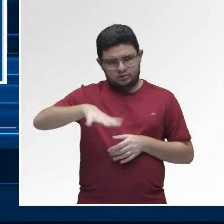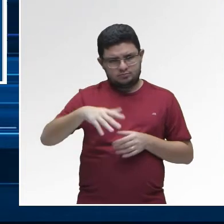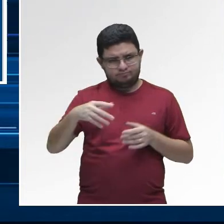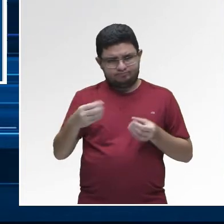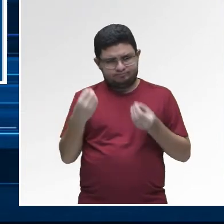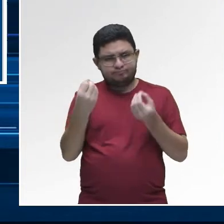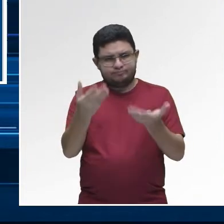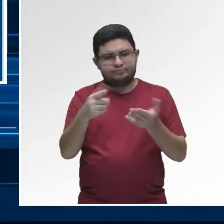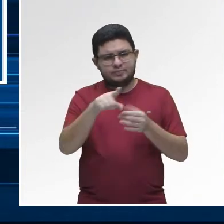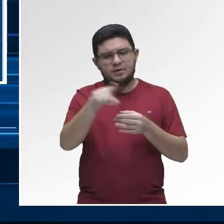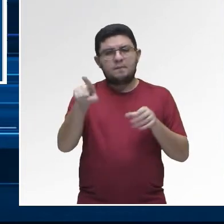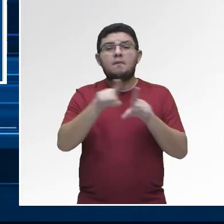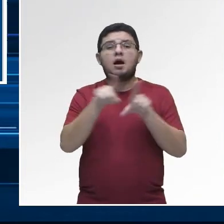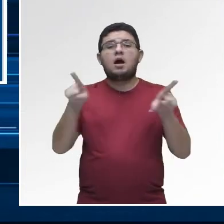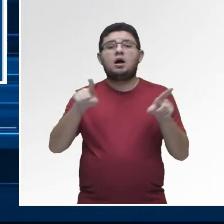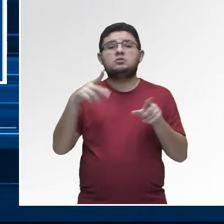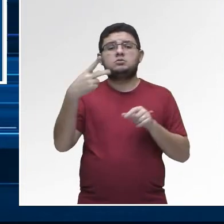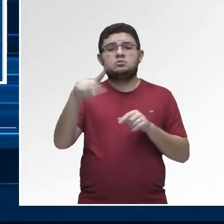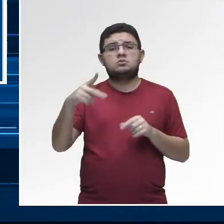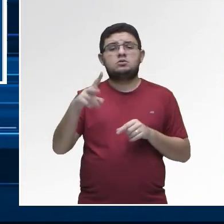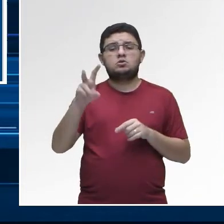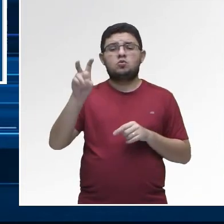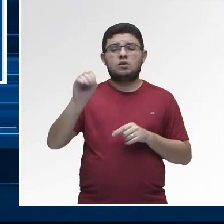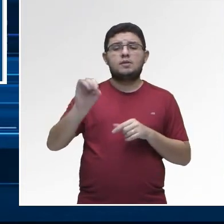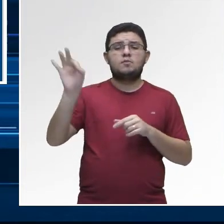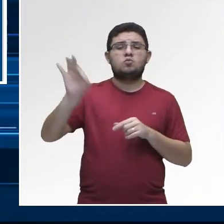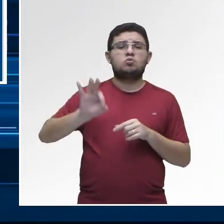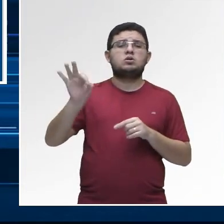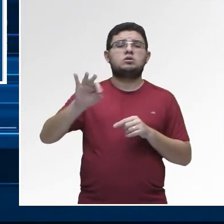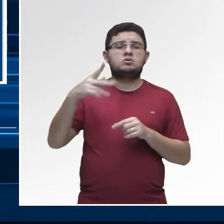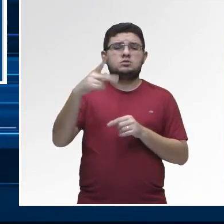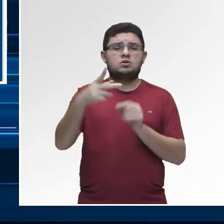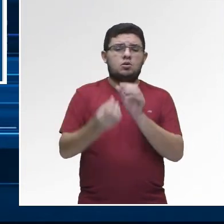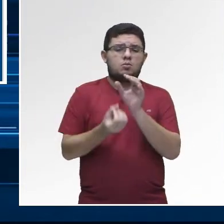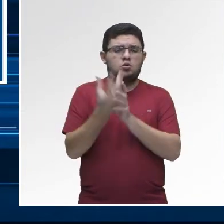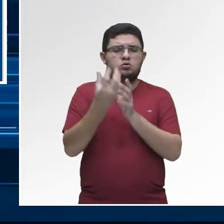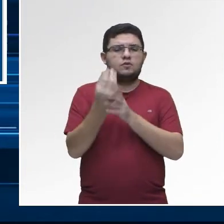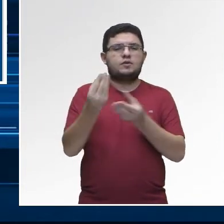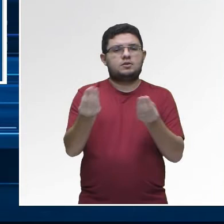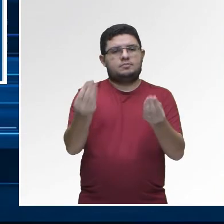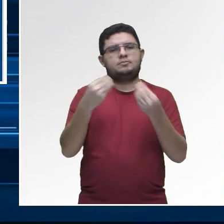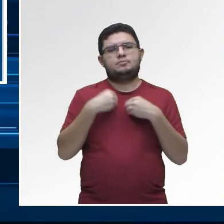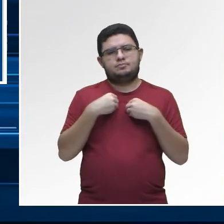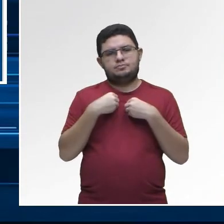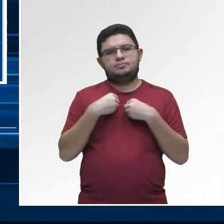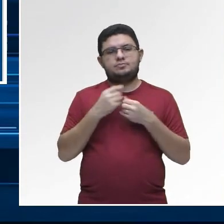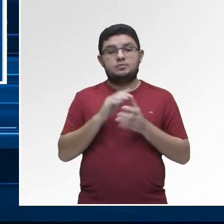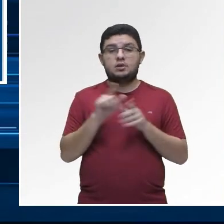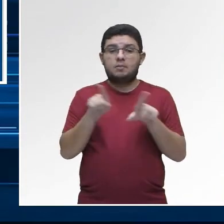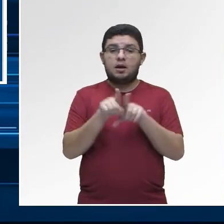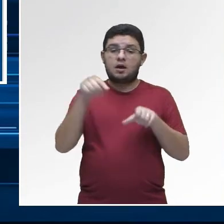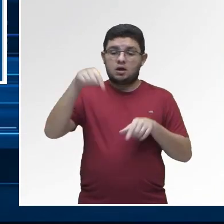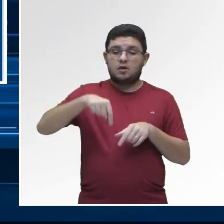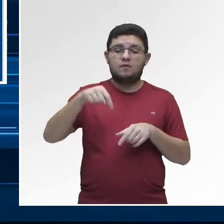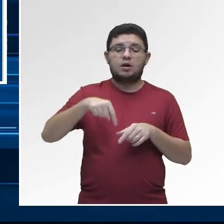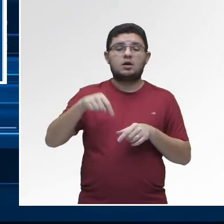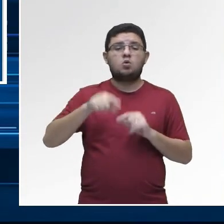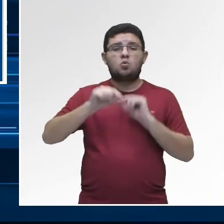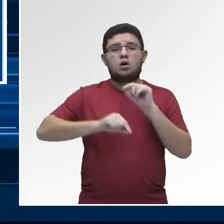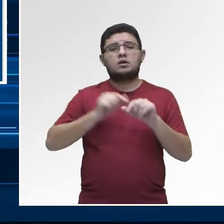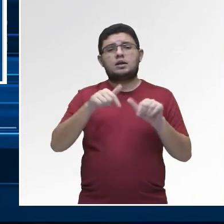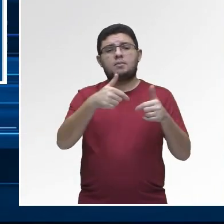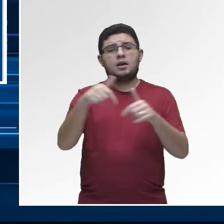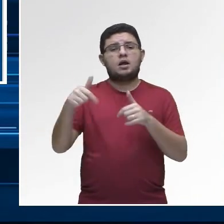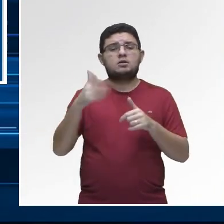terra, só que trabalhando aqui no meu feudo, você vai ter que trabalhar 3 dias para mim, totalmente de graça, sem ganhar